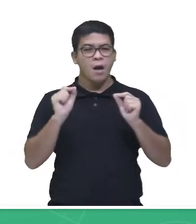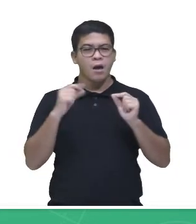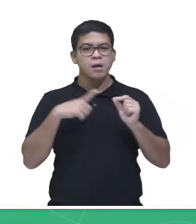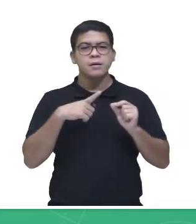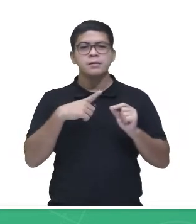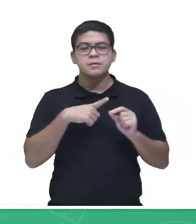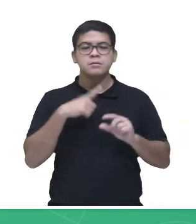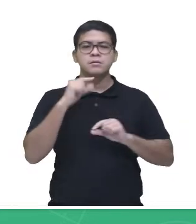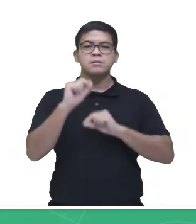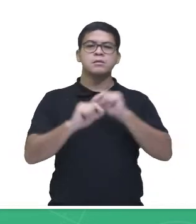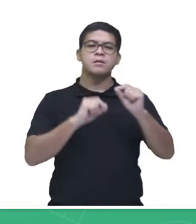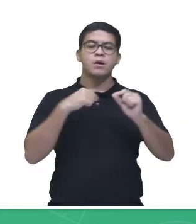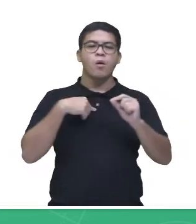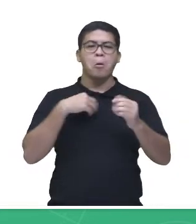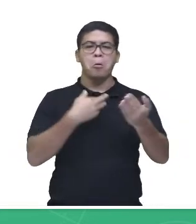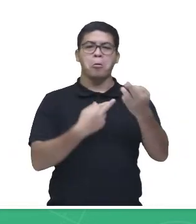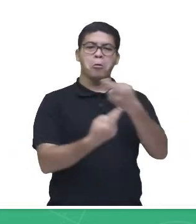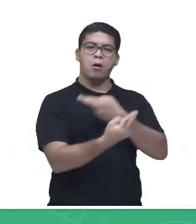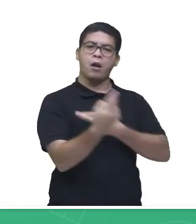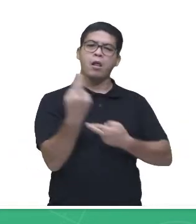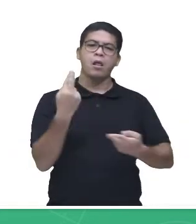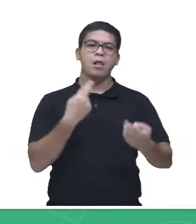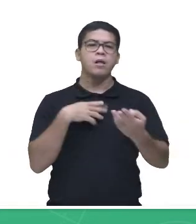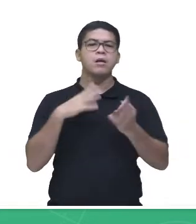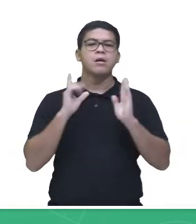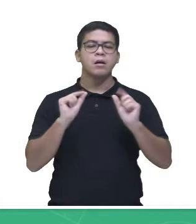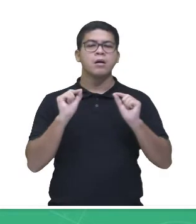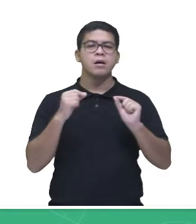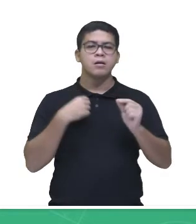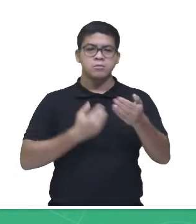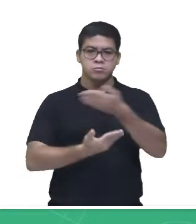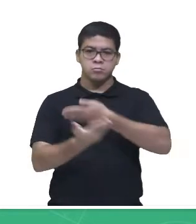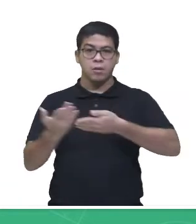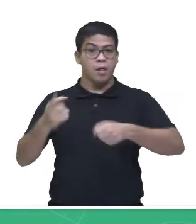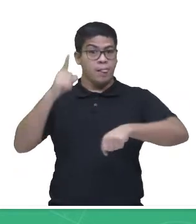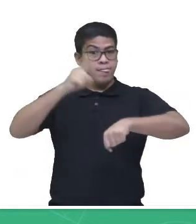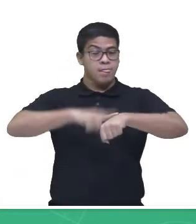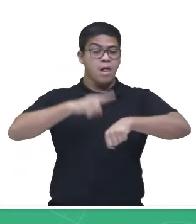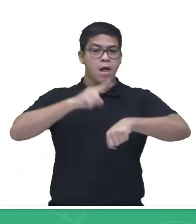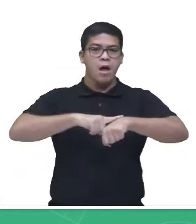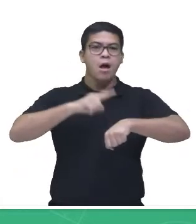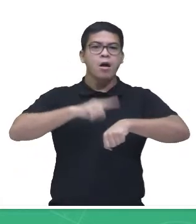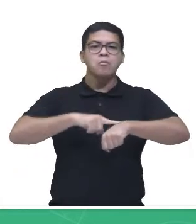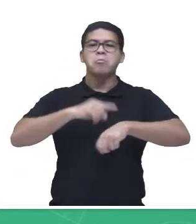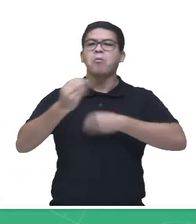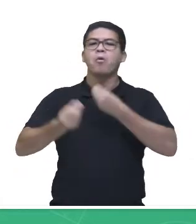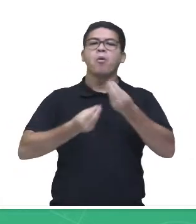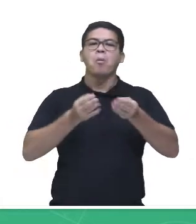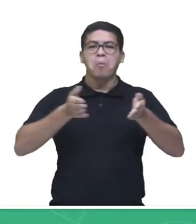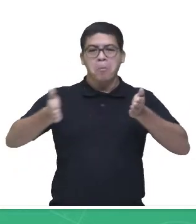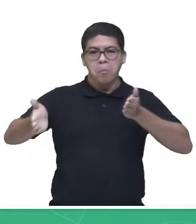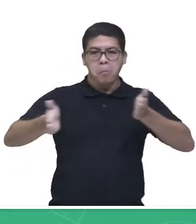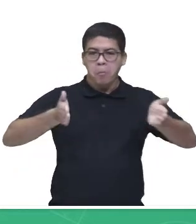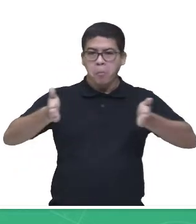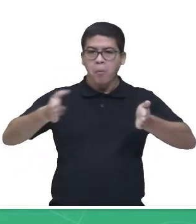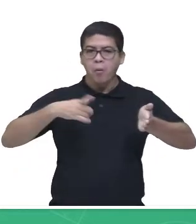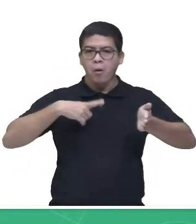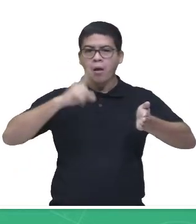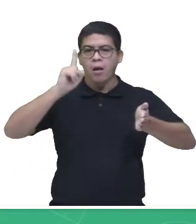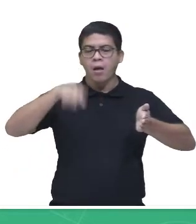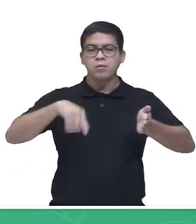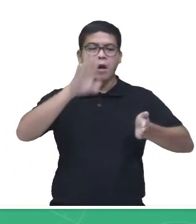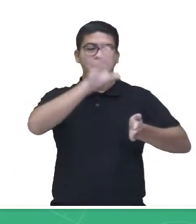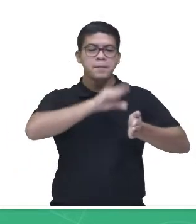têm relação com a zona temporal em la que se encontra el hablante,